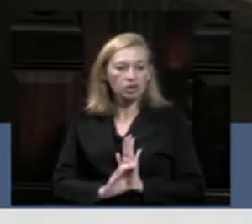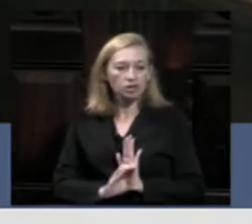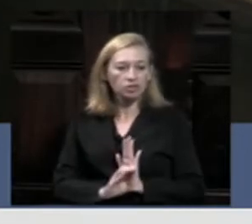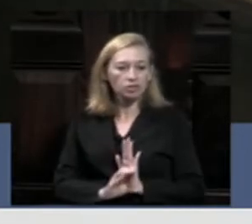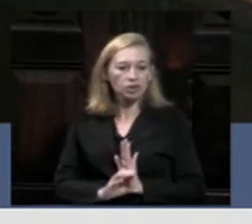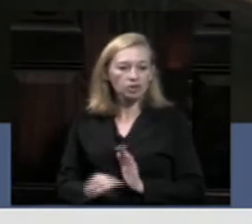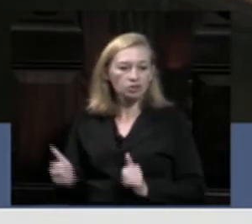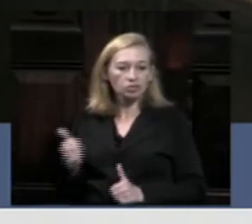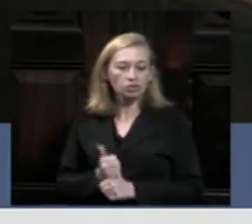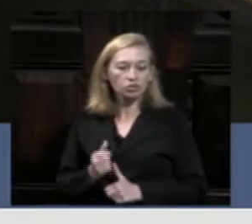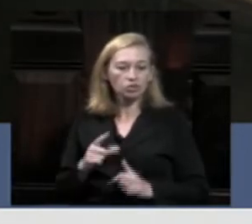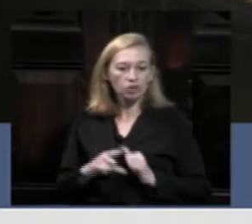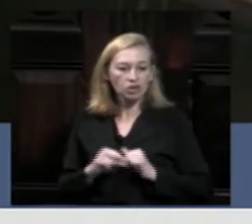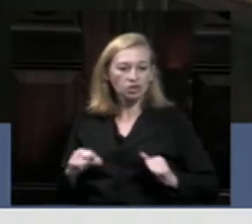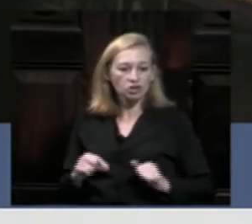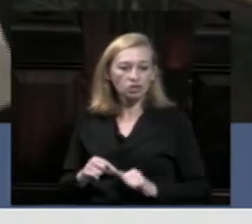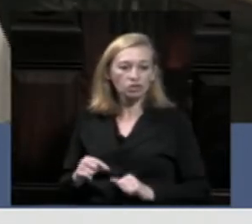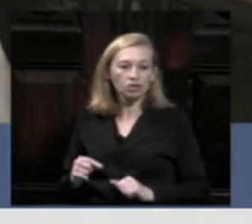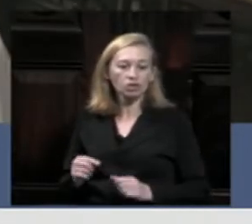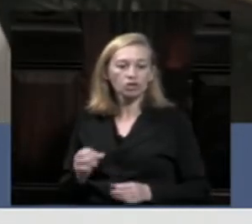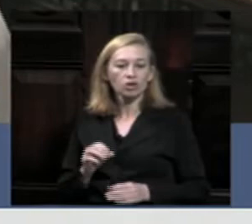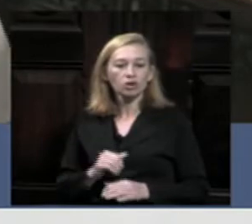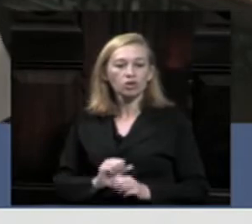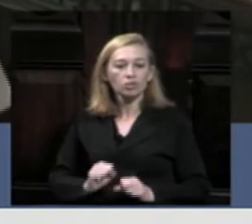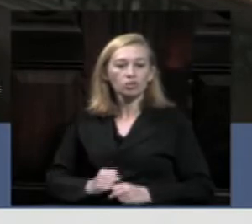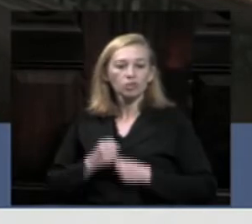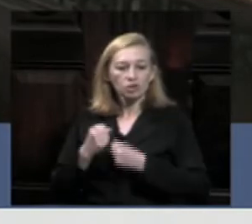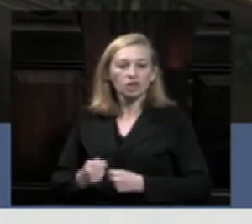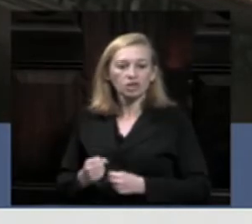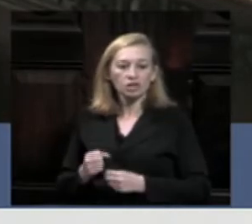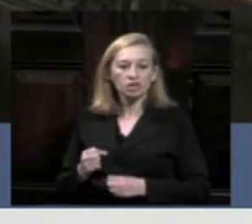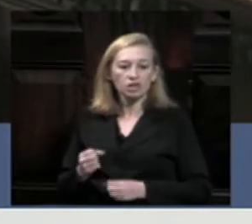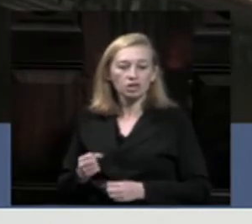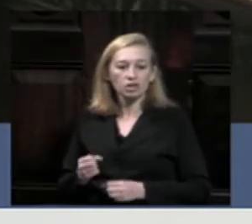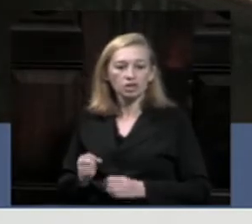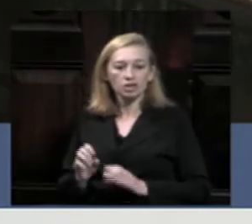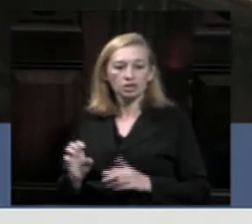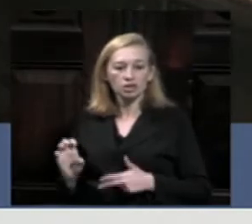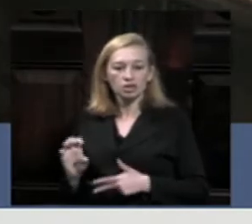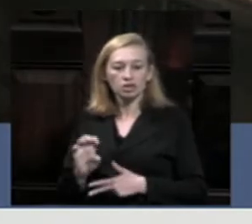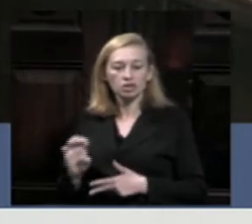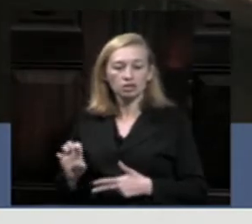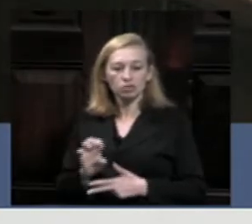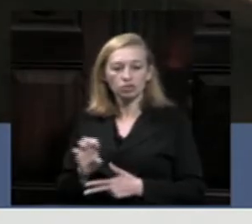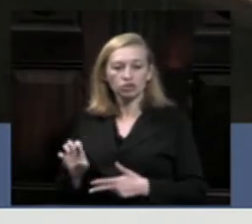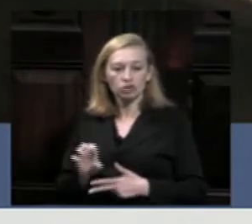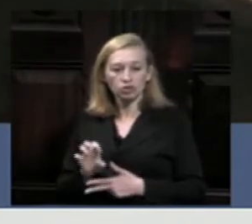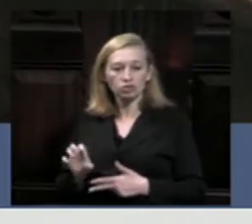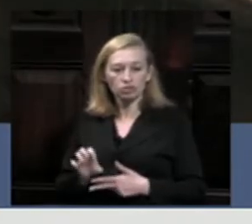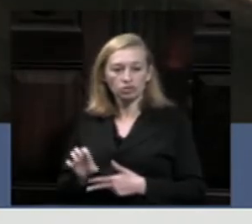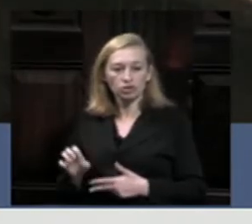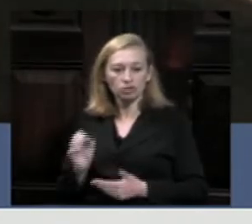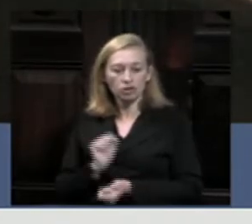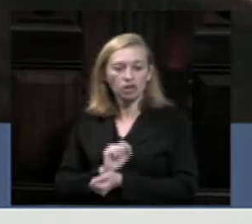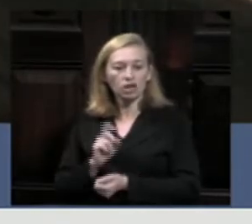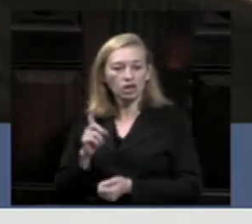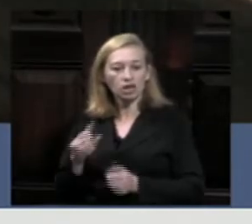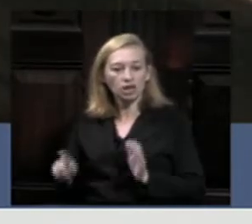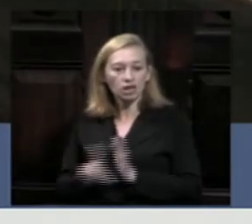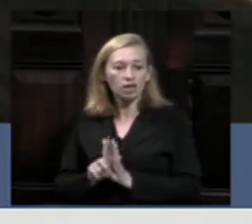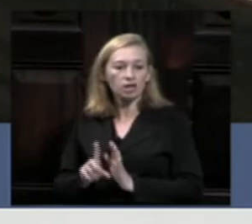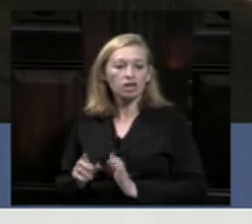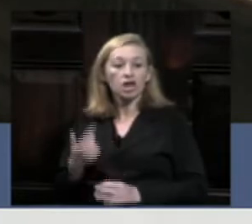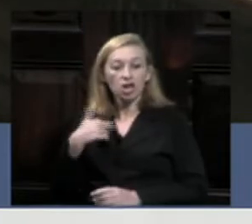Poder Executivo vai regulamentar no que couber a lei. Eu entendo que